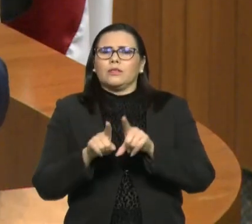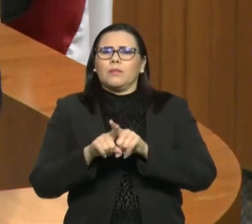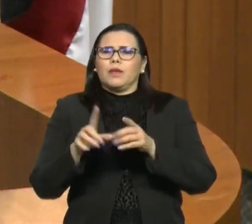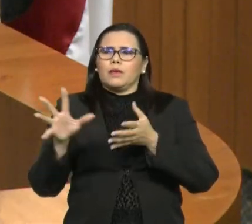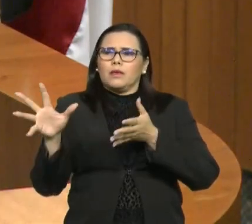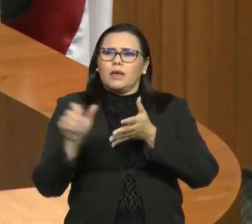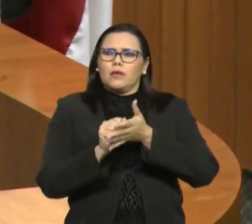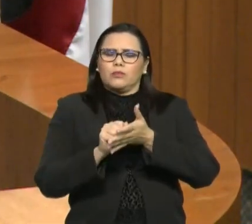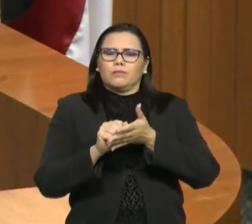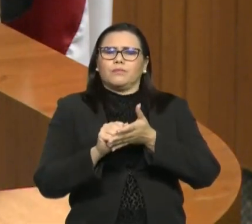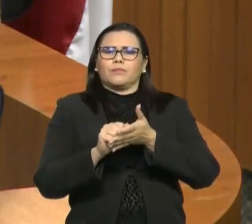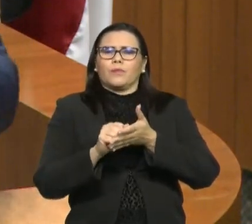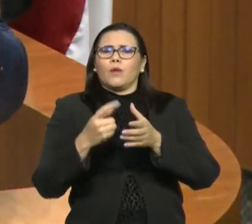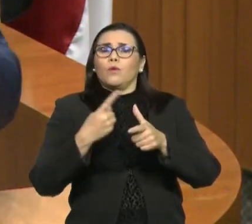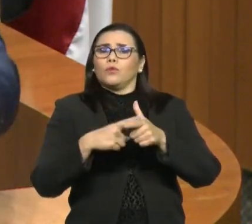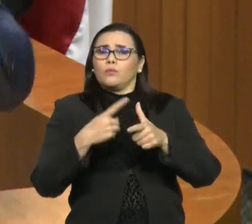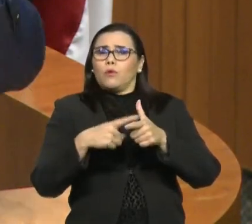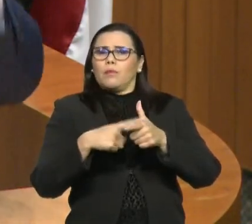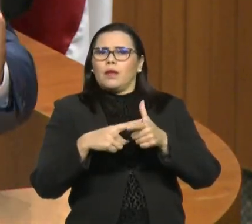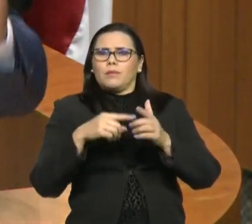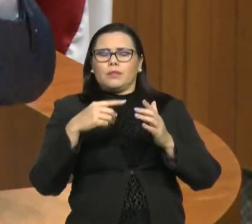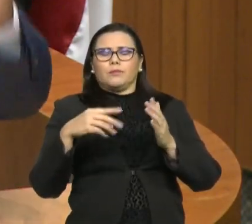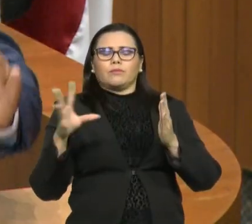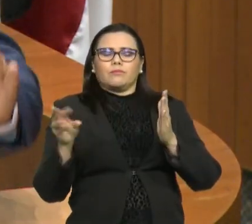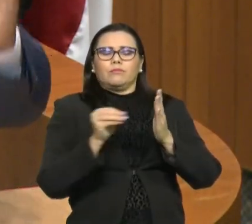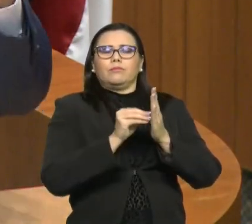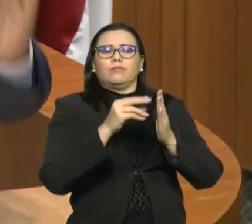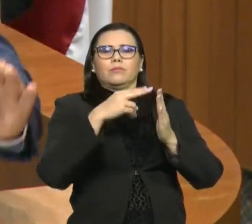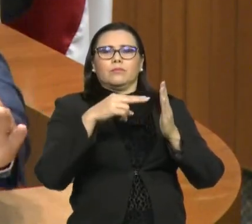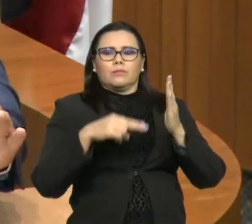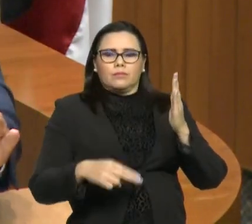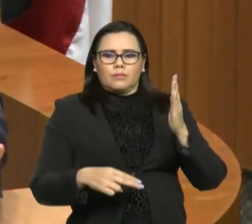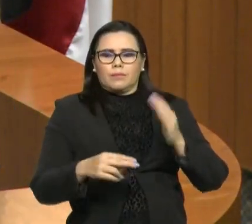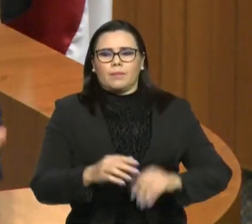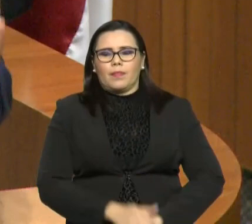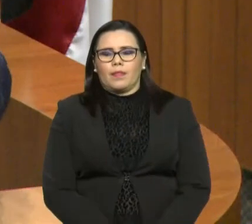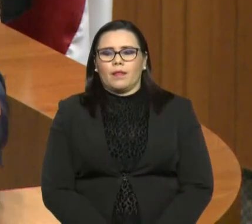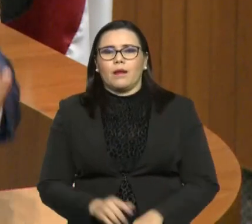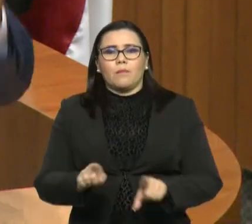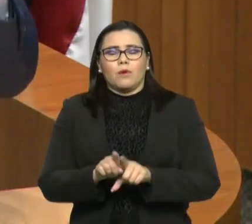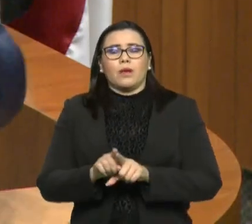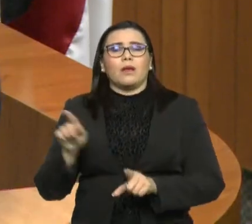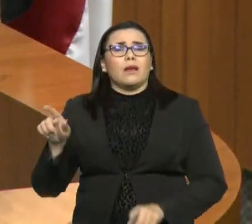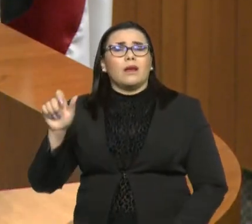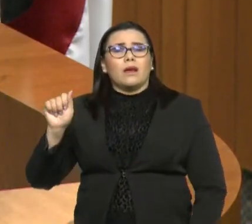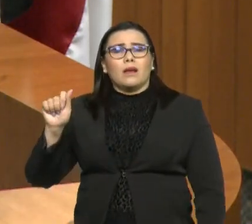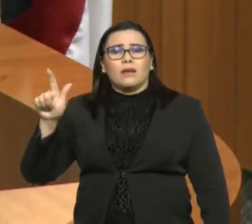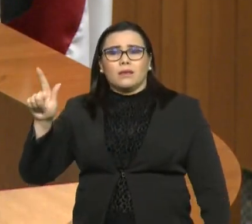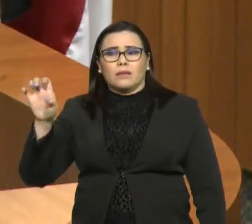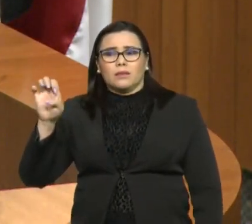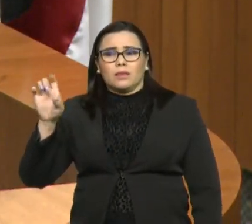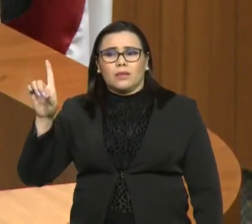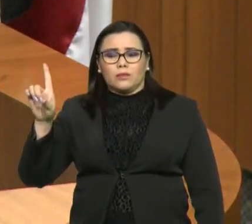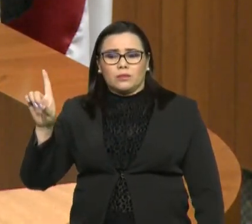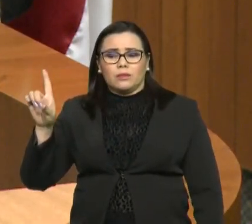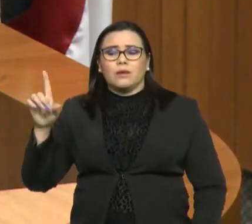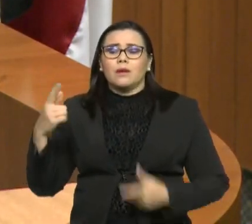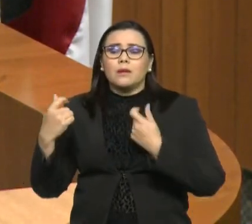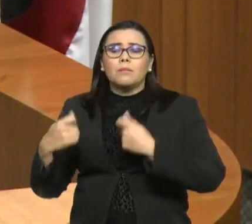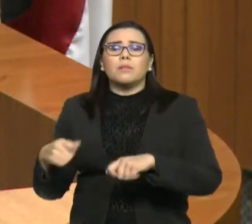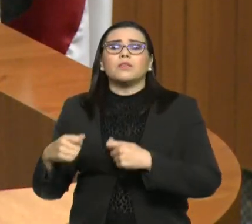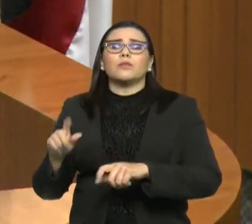pontos. Primeiro, nós temos que desburocratizar na AGED para que nós possamos liberar mais frigoríficos aqui no